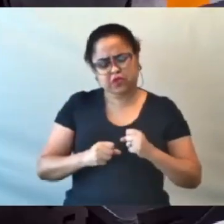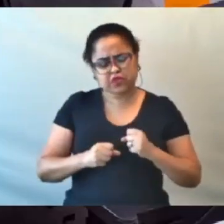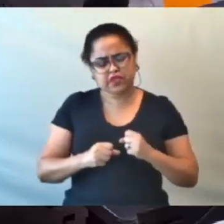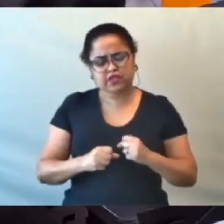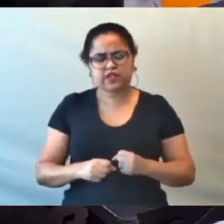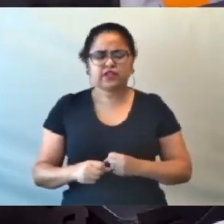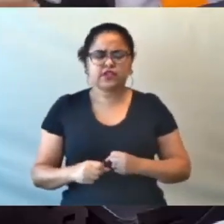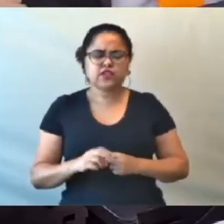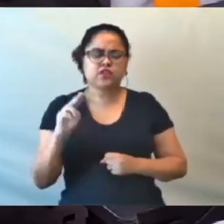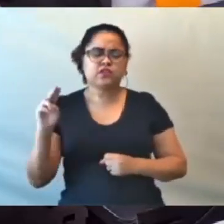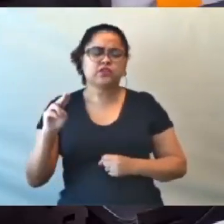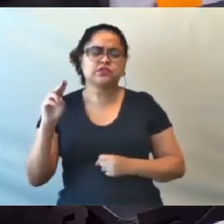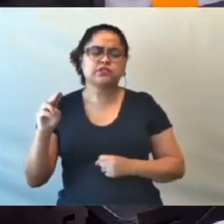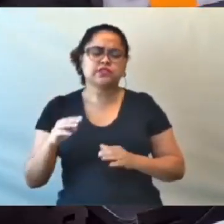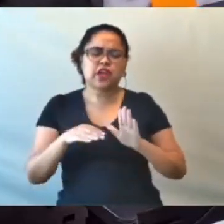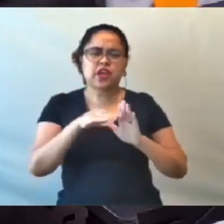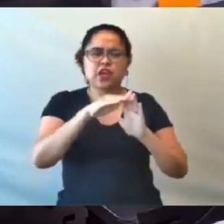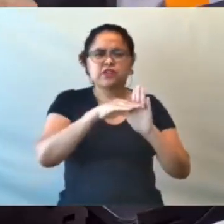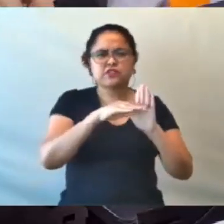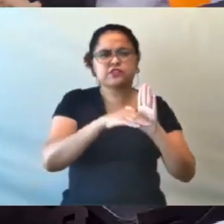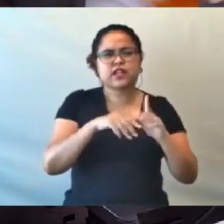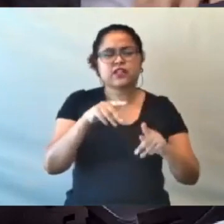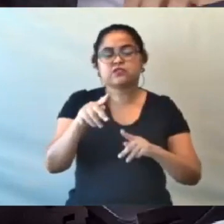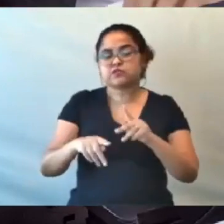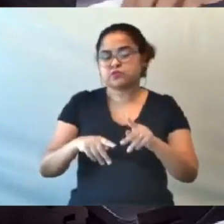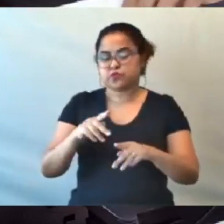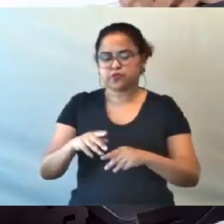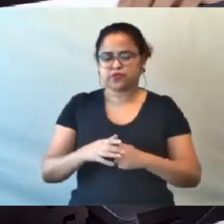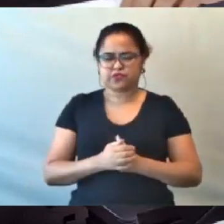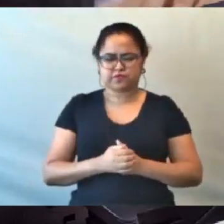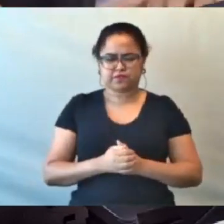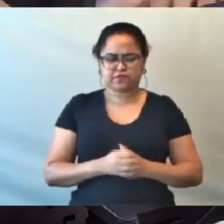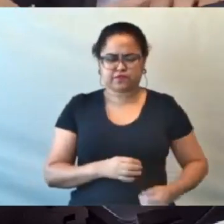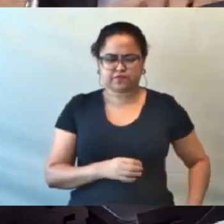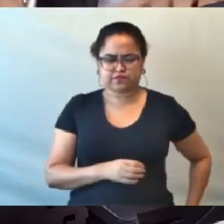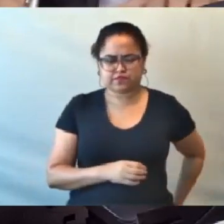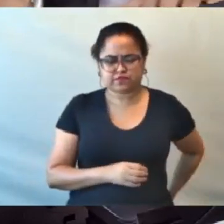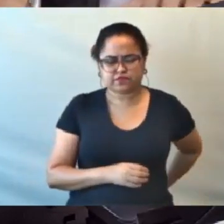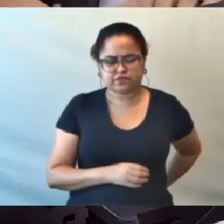divergências entre esses dados que o IGAN, os levantamentos que o IGAN faz